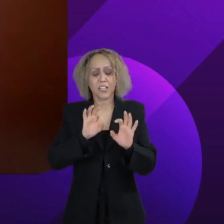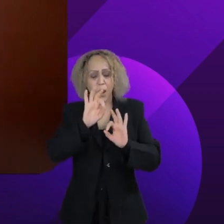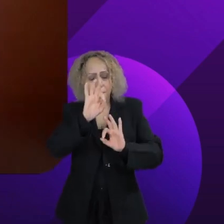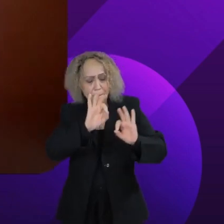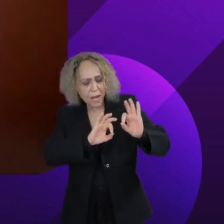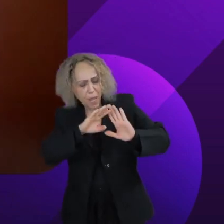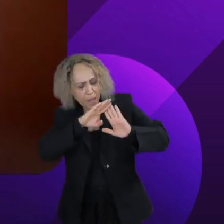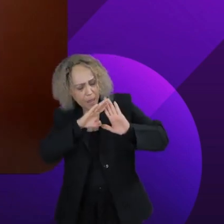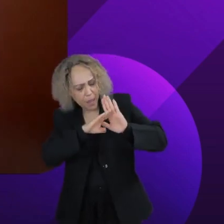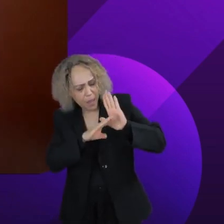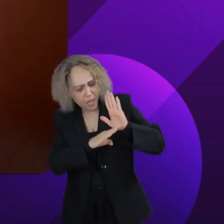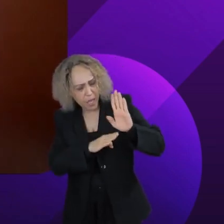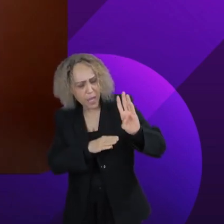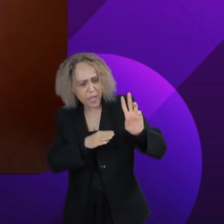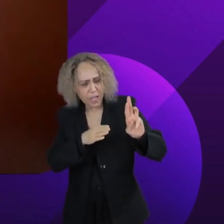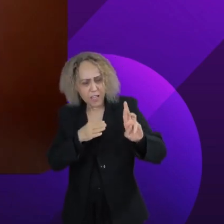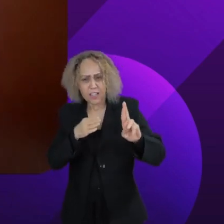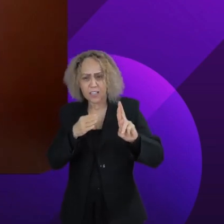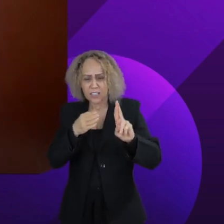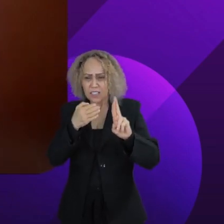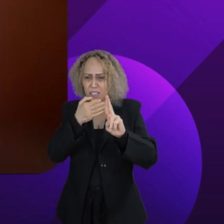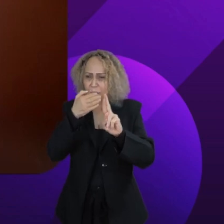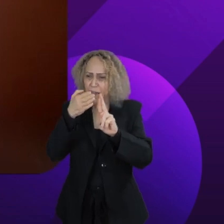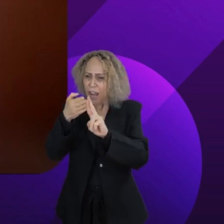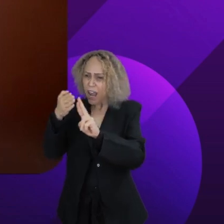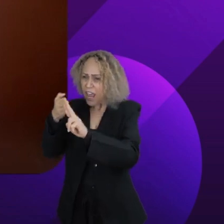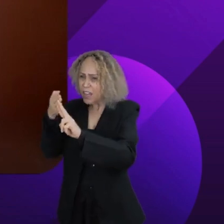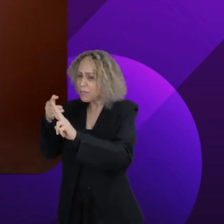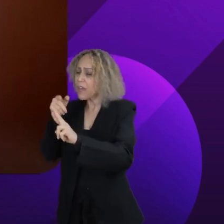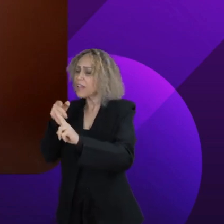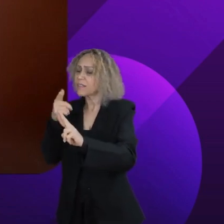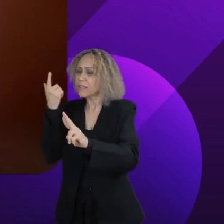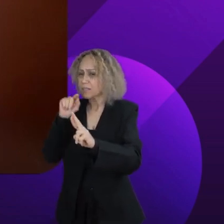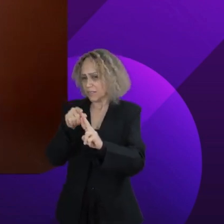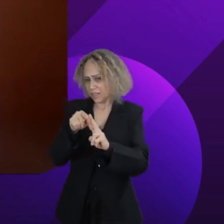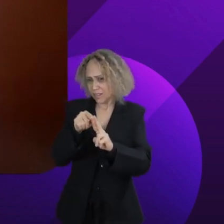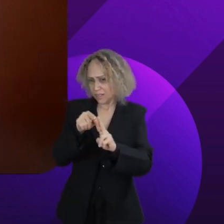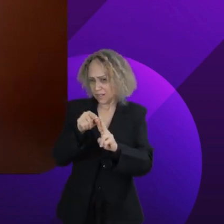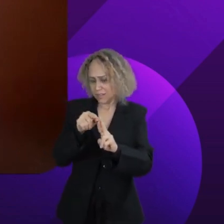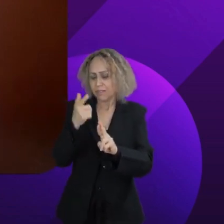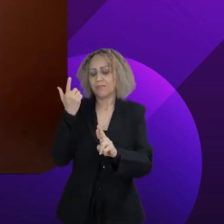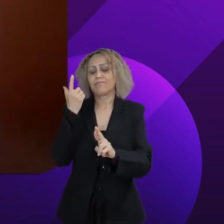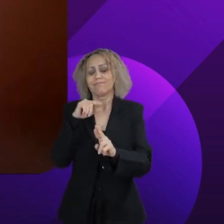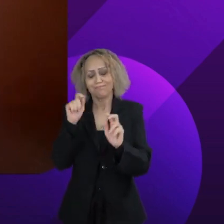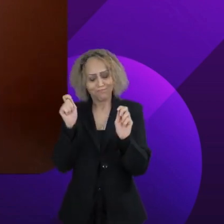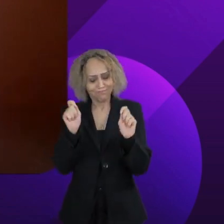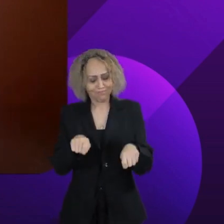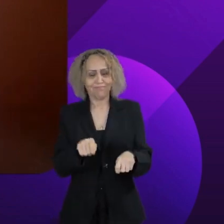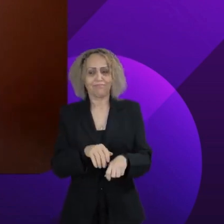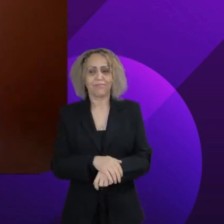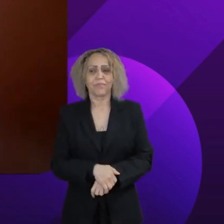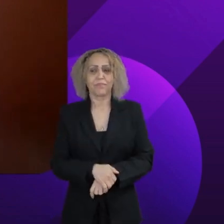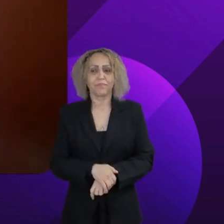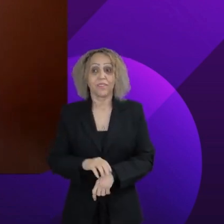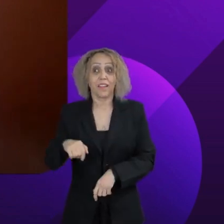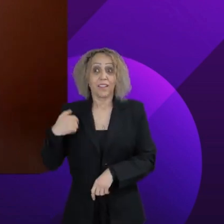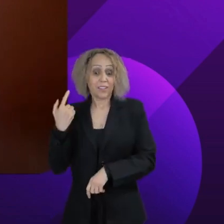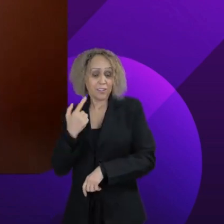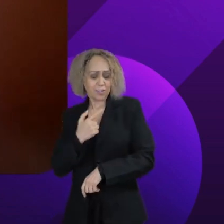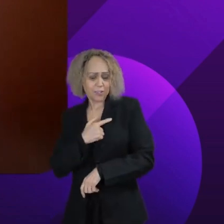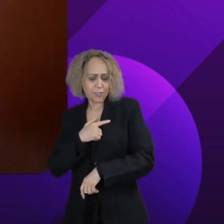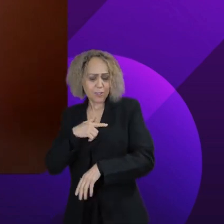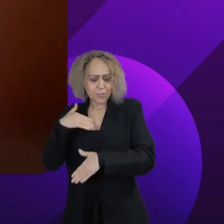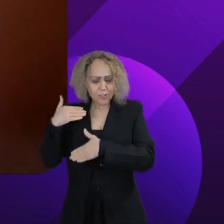foco, nós temos potencial e capacidade, sim, de chegar lá. Nós estamos agora chegando muito